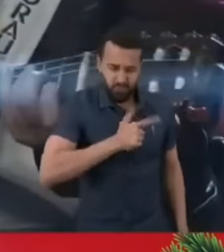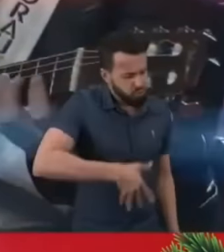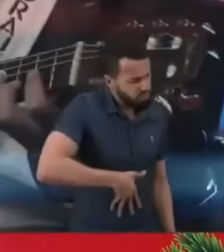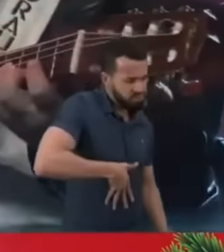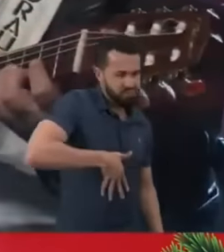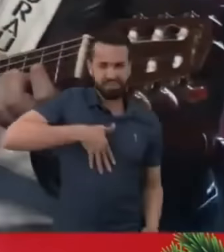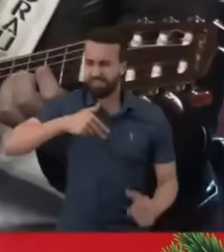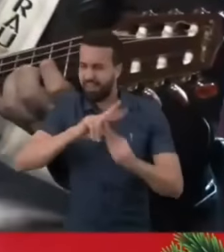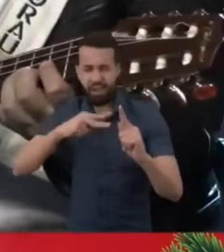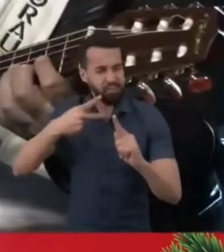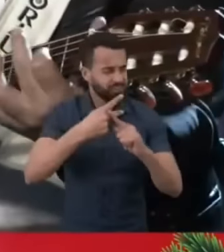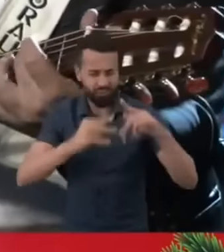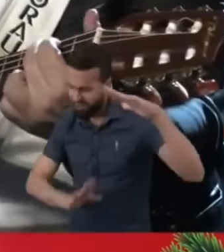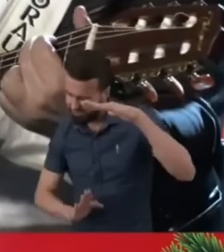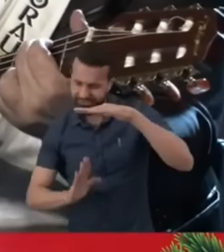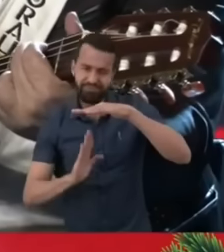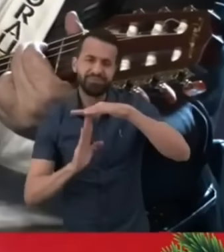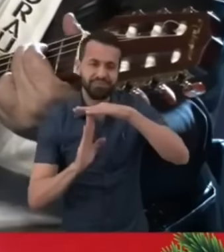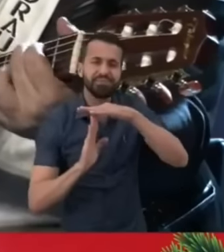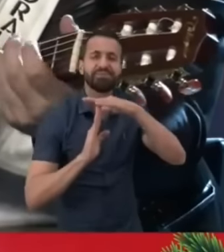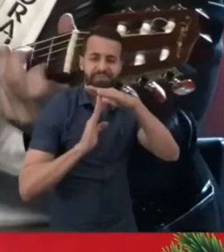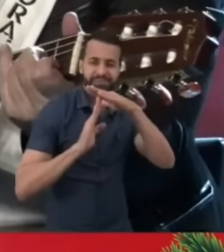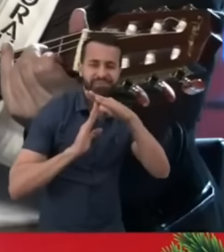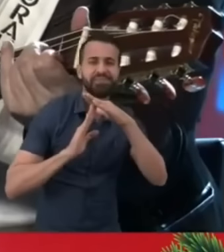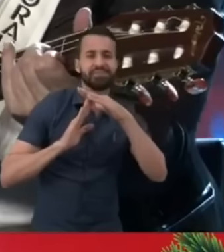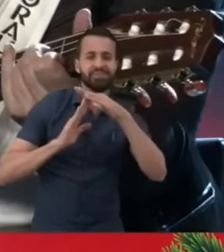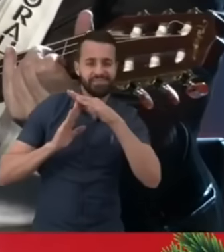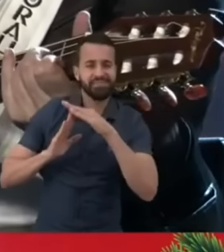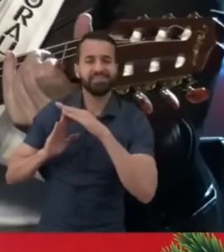num prazer absoluto.